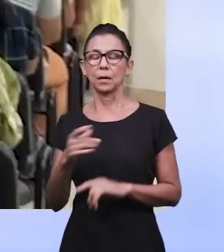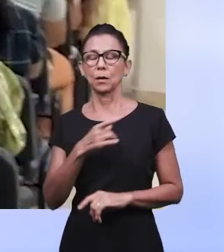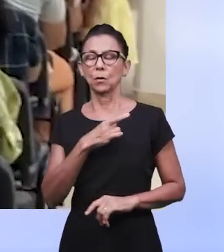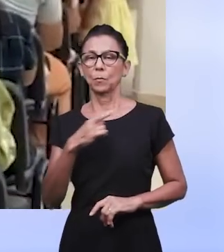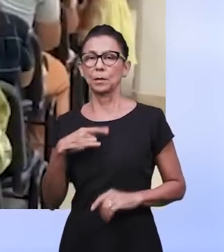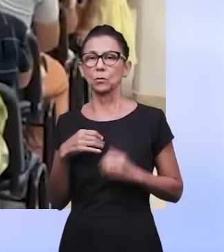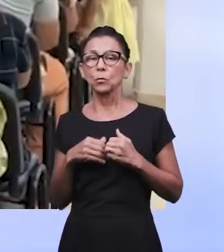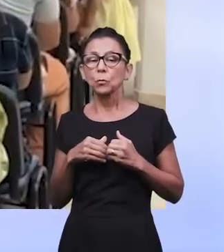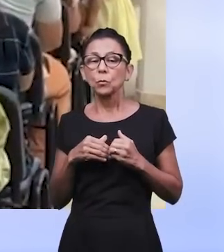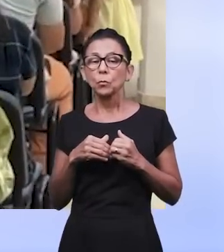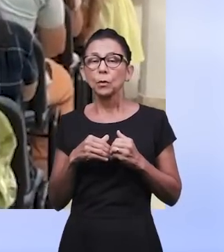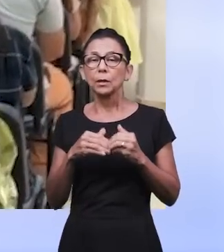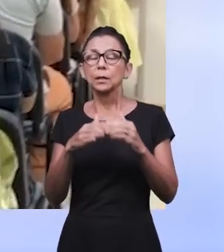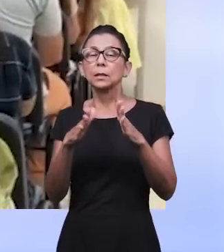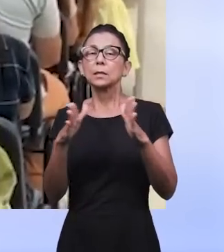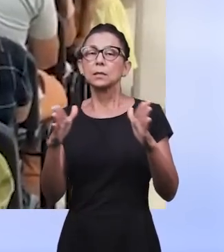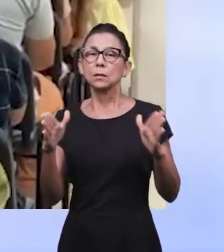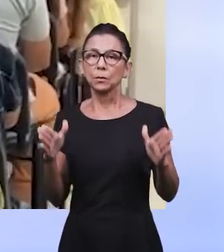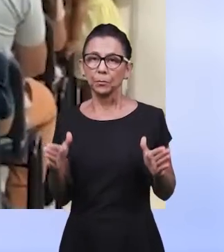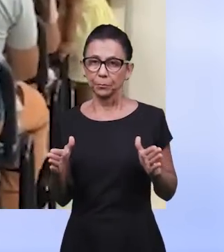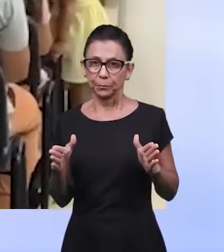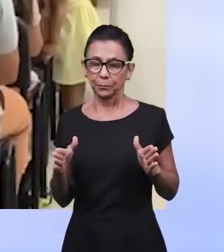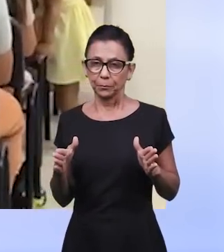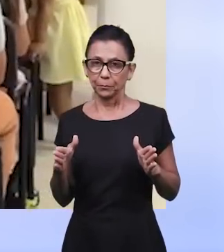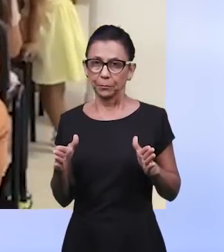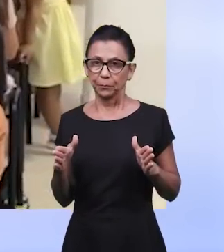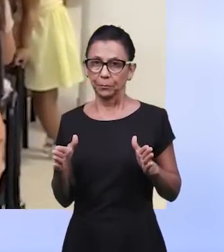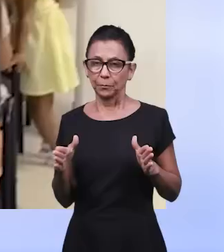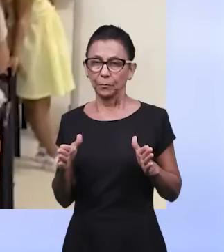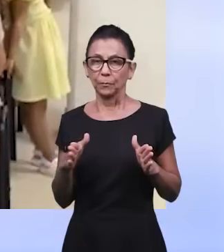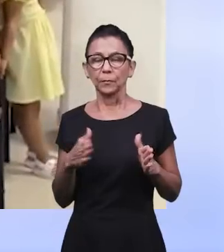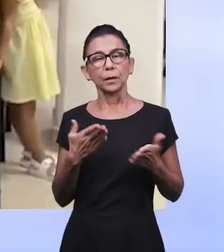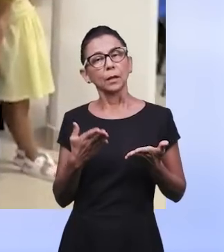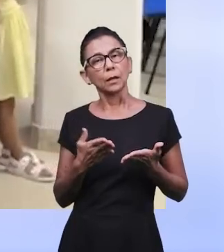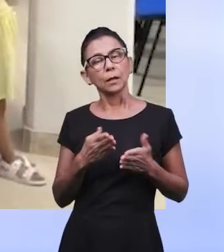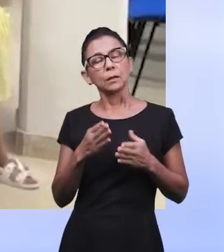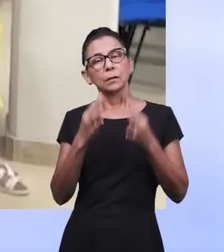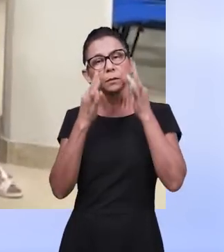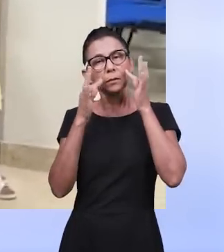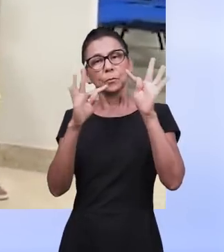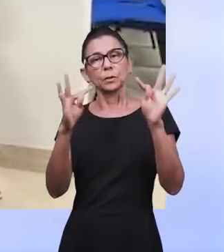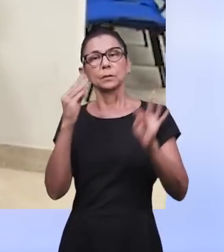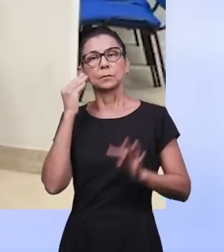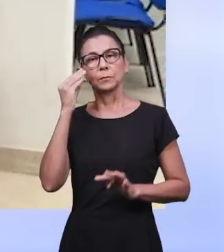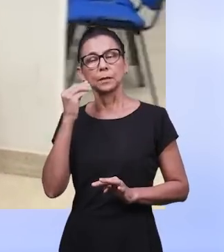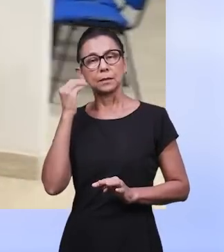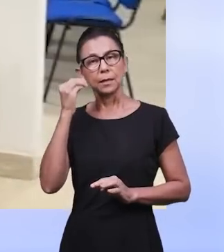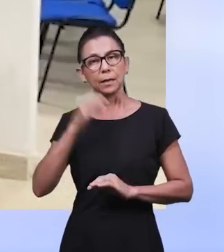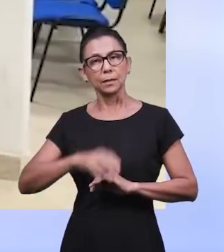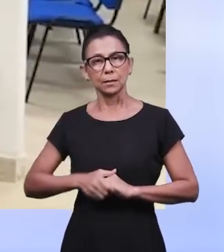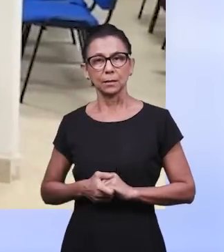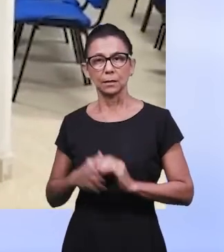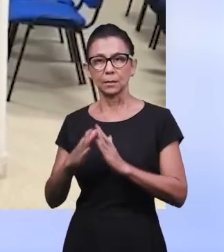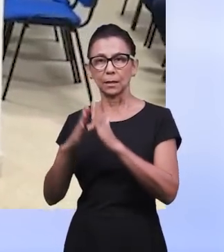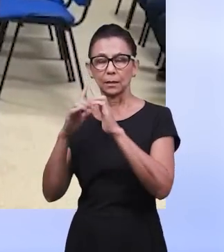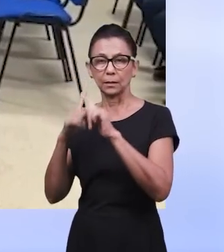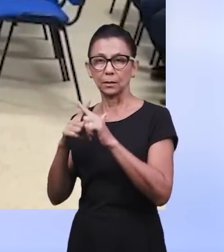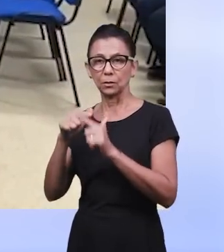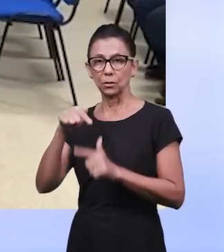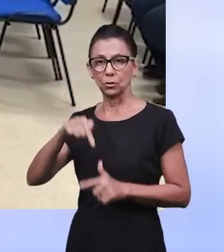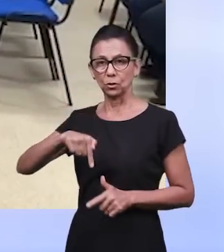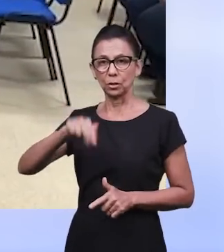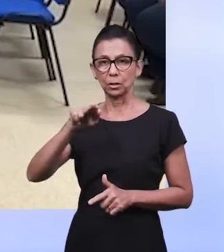apresentou uma introdução dos momentos que a igreja fiel vive, as experiências obtidas na igreja de Queluz e a importância da